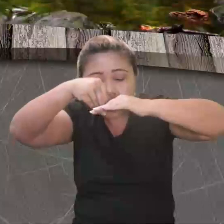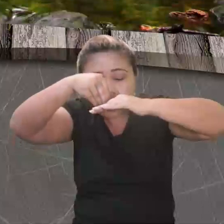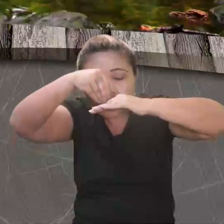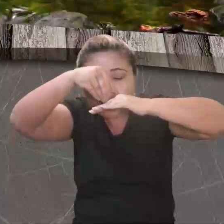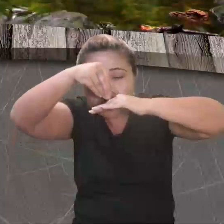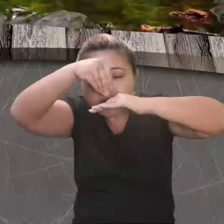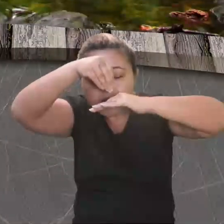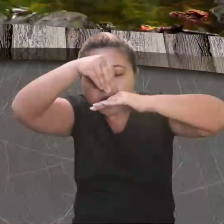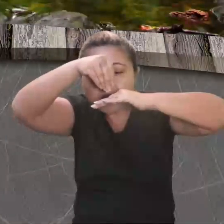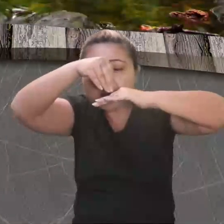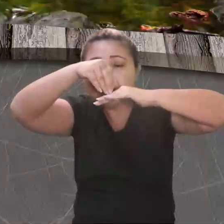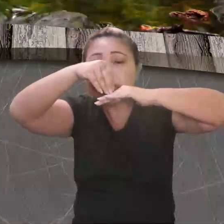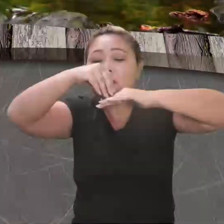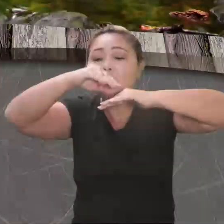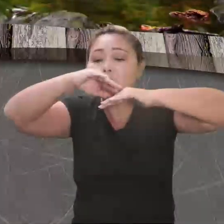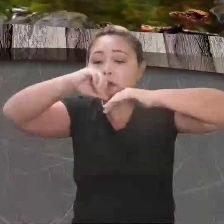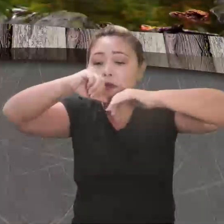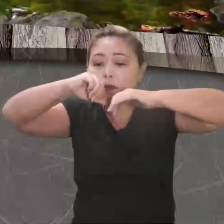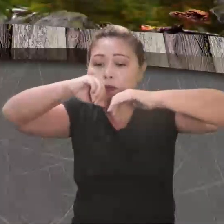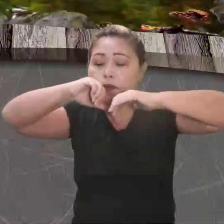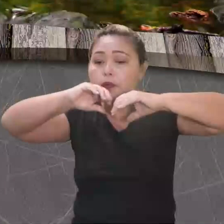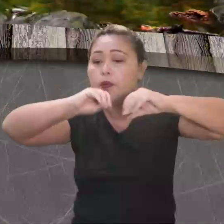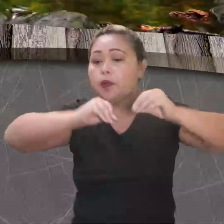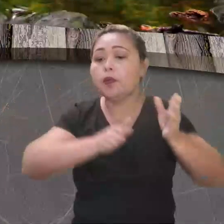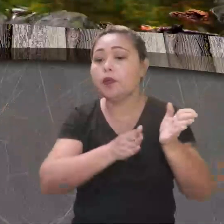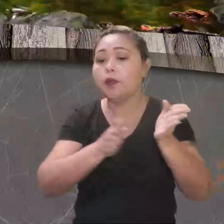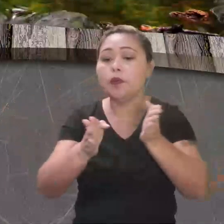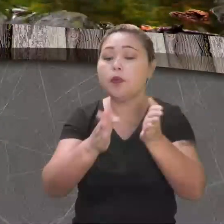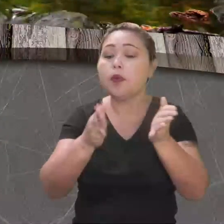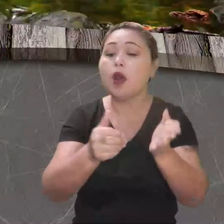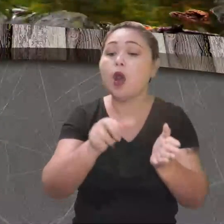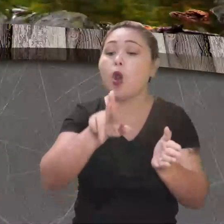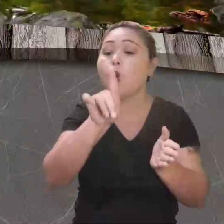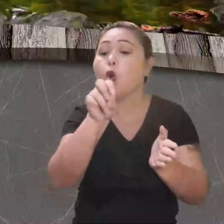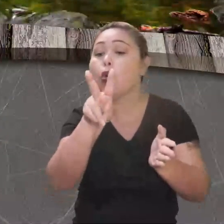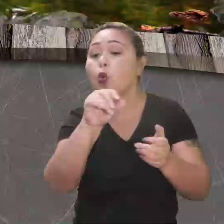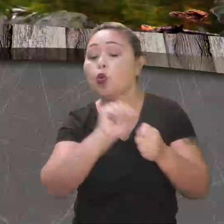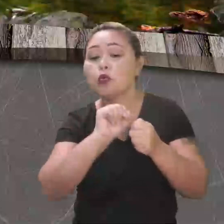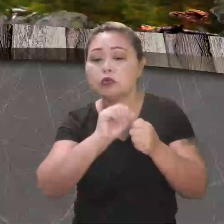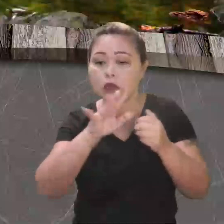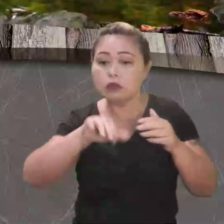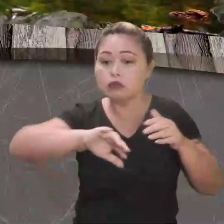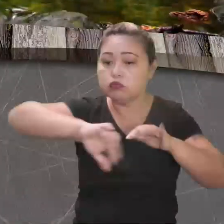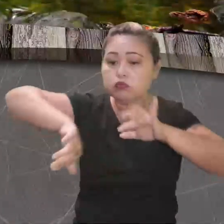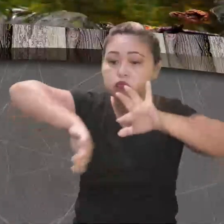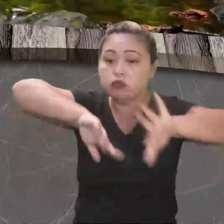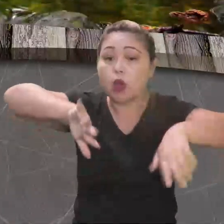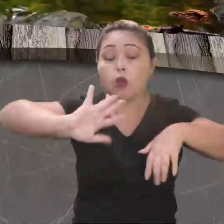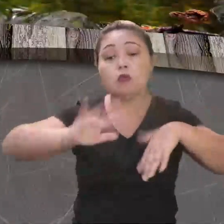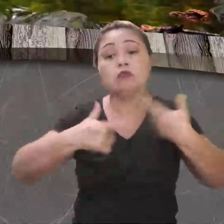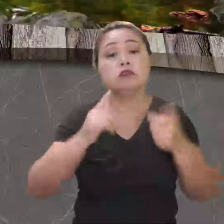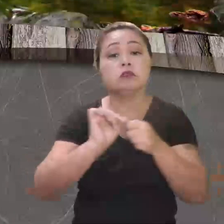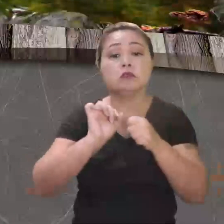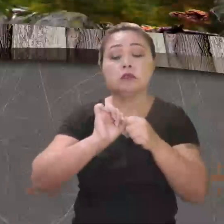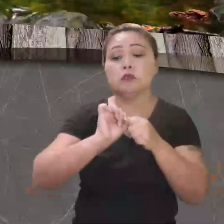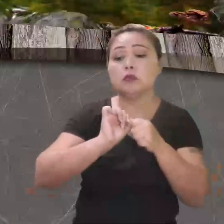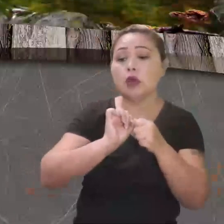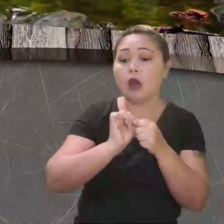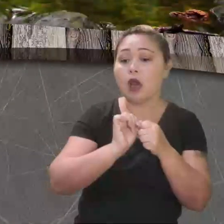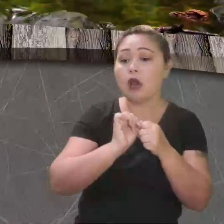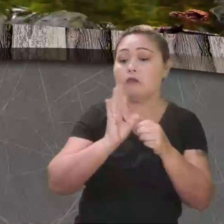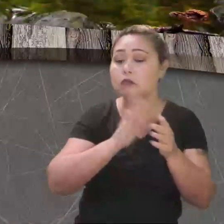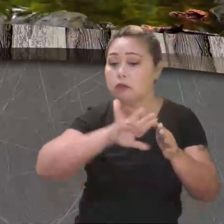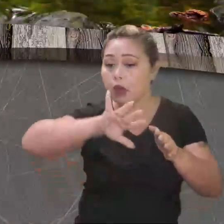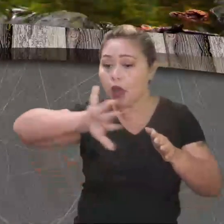fazer esses registros? Em escavações para abertura de rodovias, tá? Ou no momento quando você está abrindo